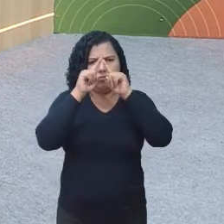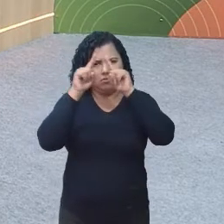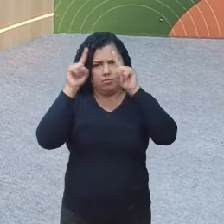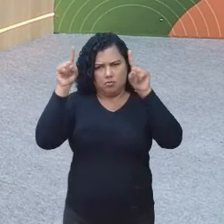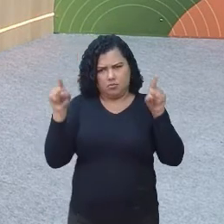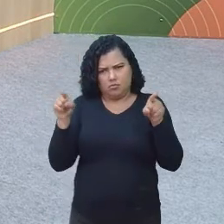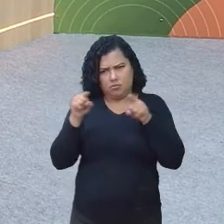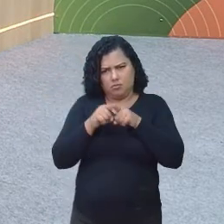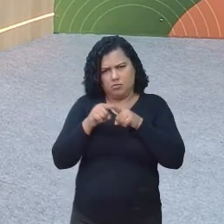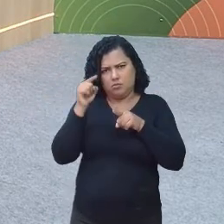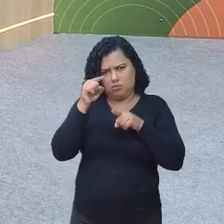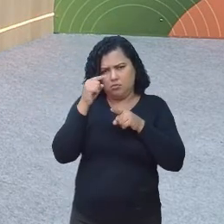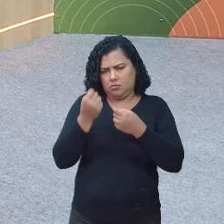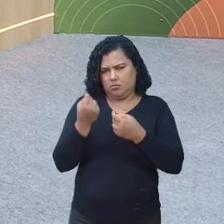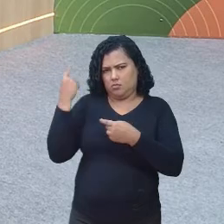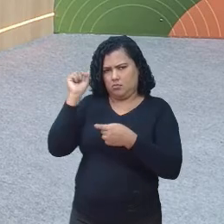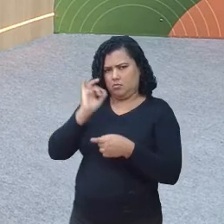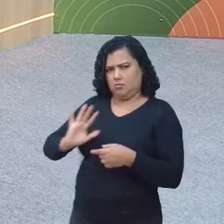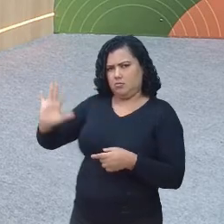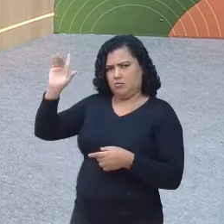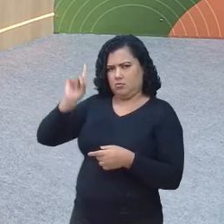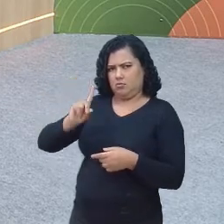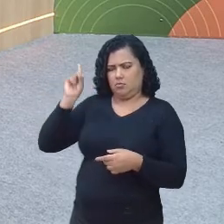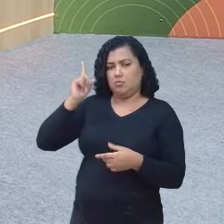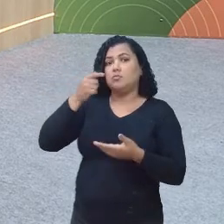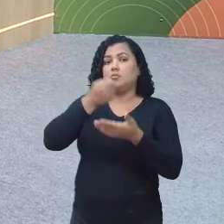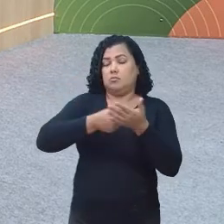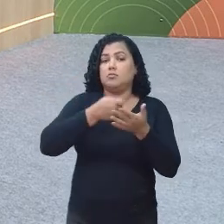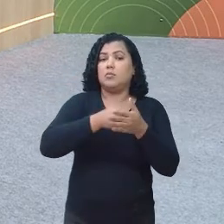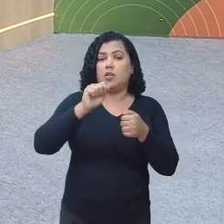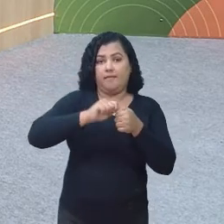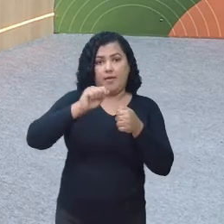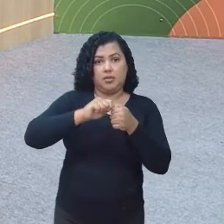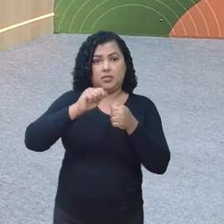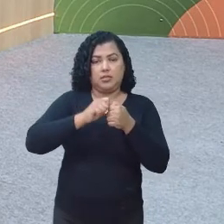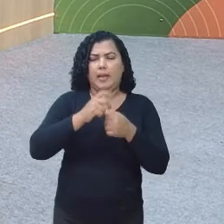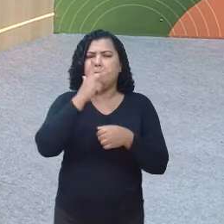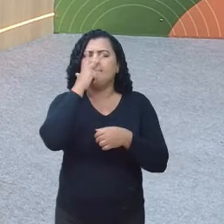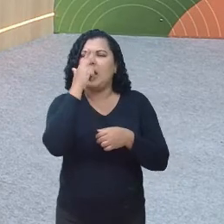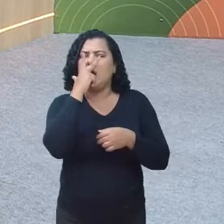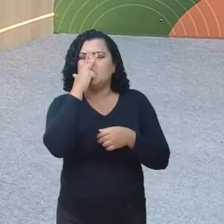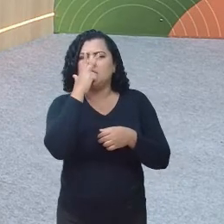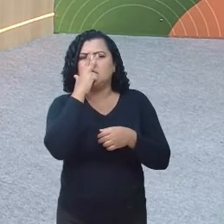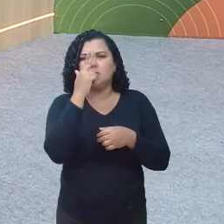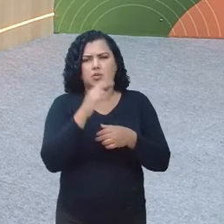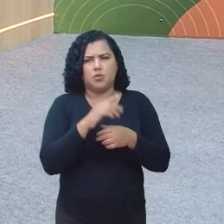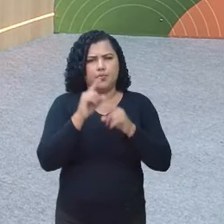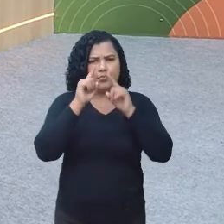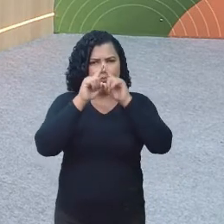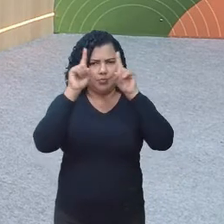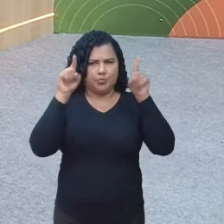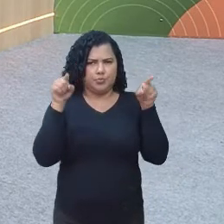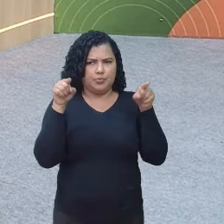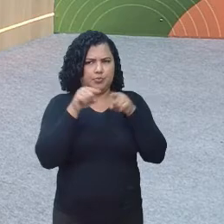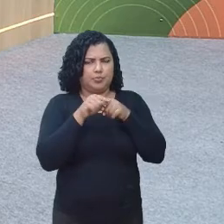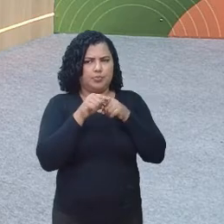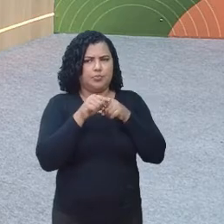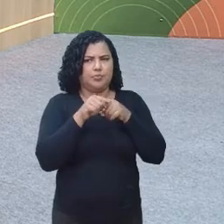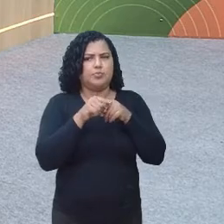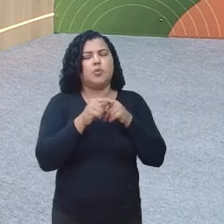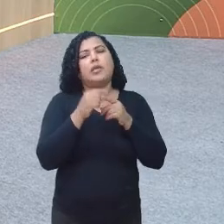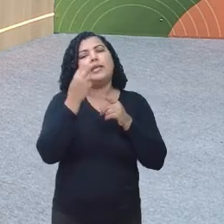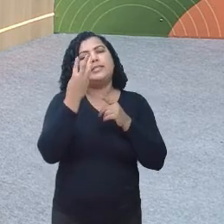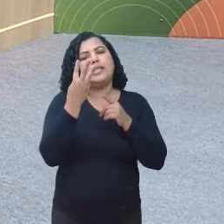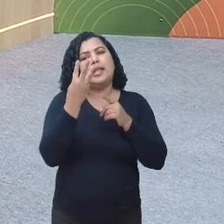2 em cada lado, um total de 4 quadrados, tenta fazer parecido com o quadrado de 3 lados em cada um deles,